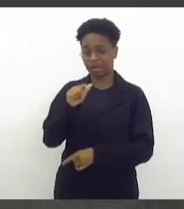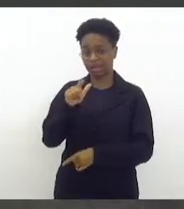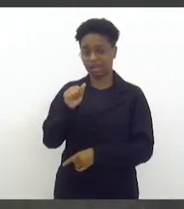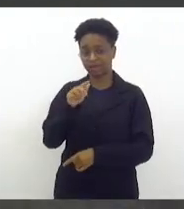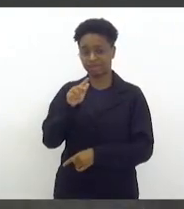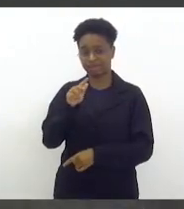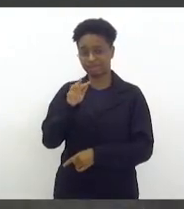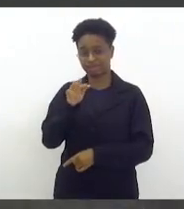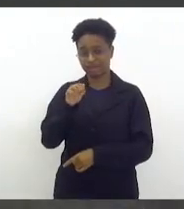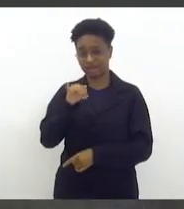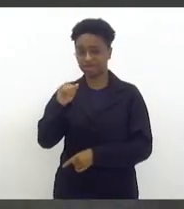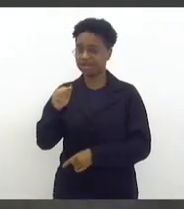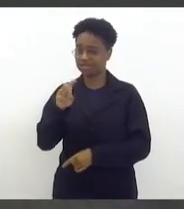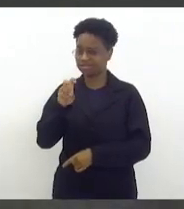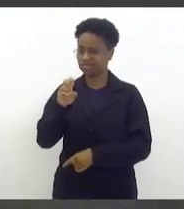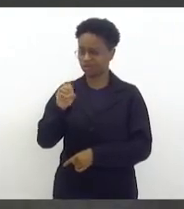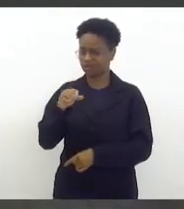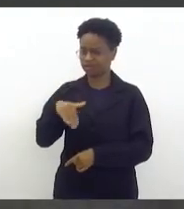anos, né?